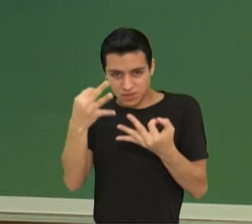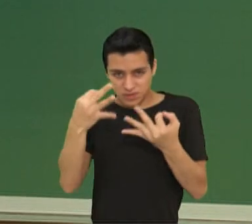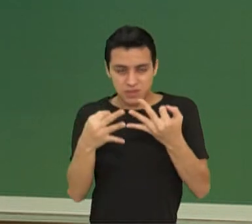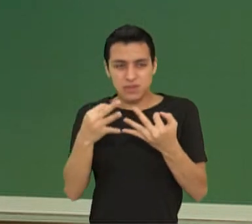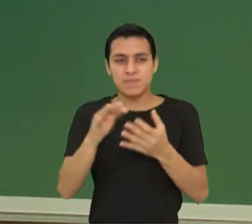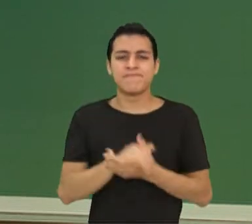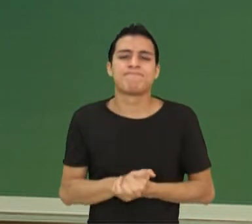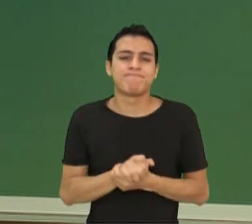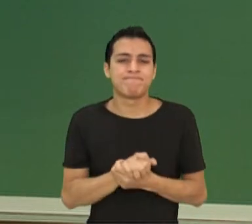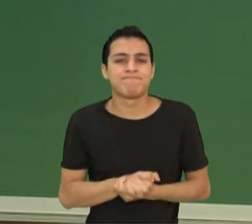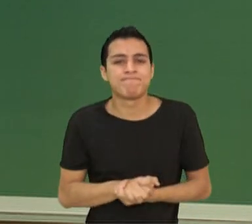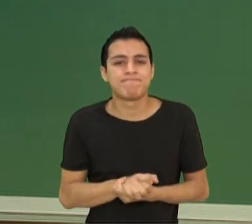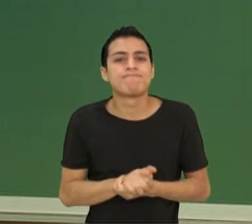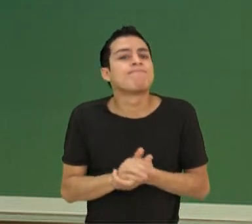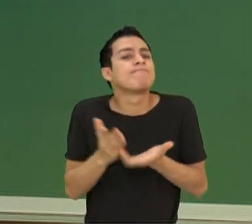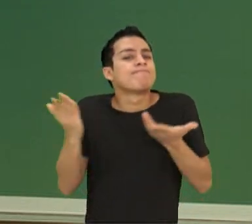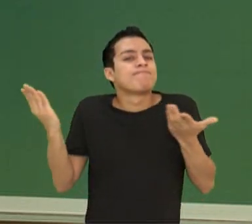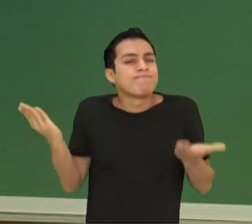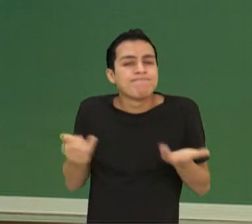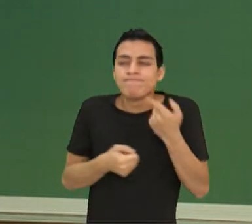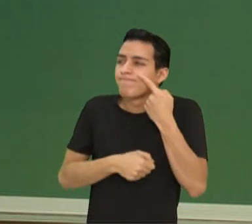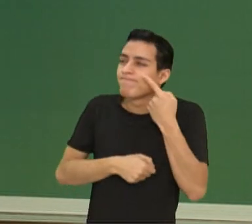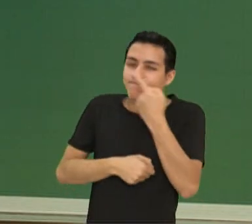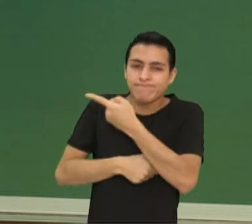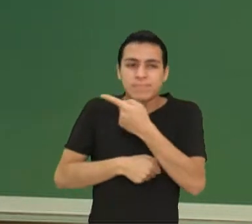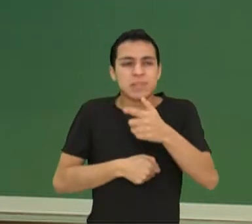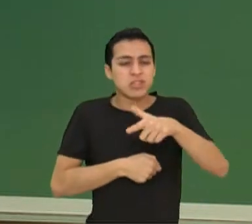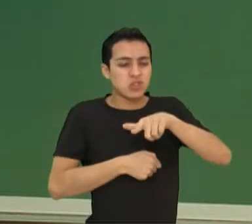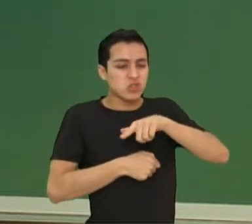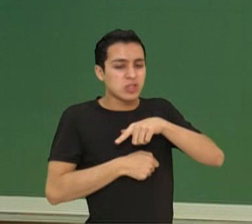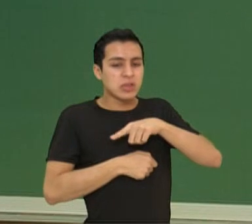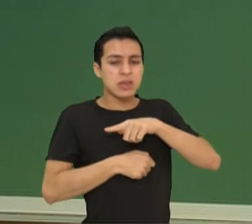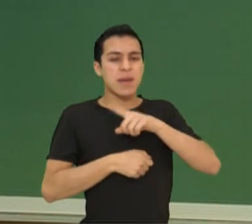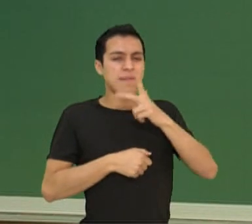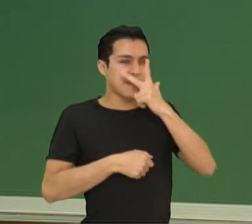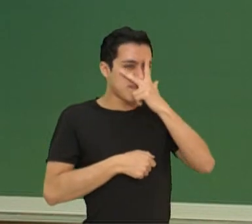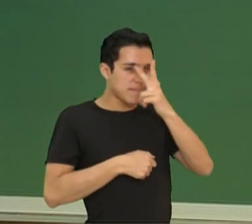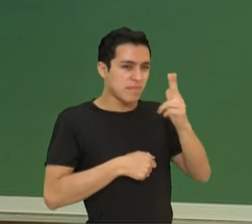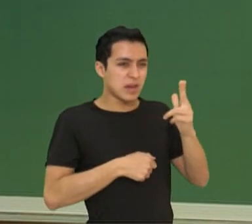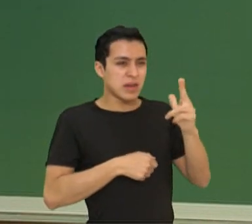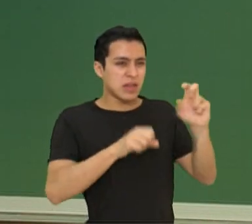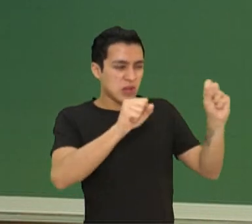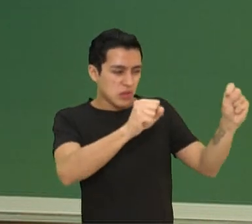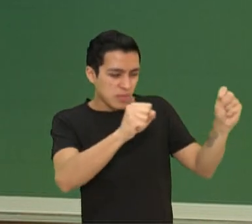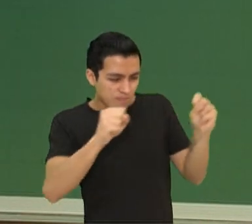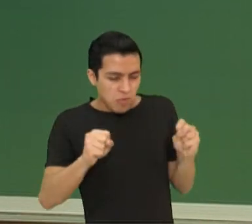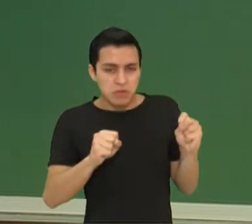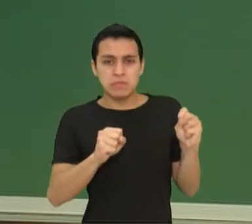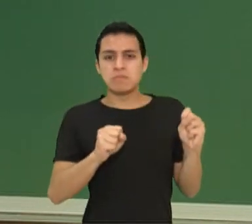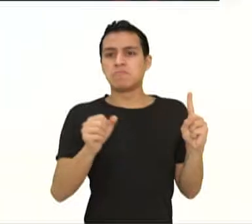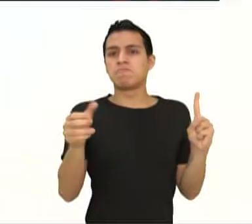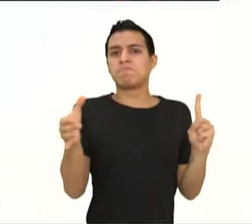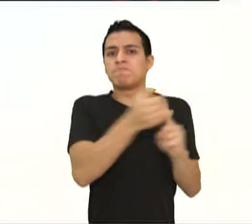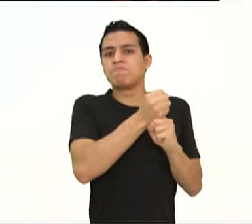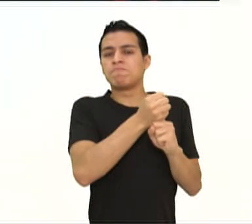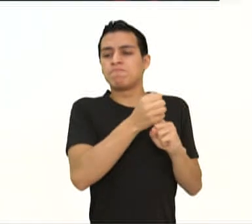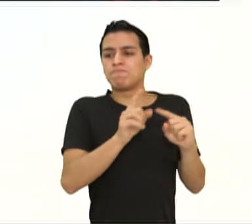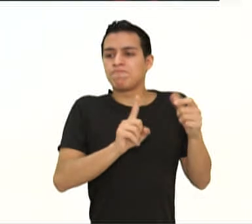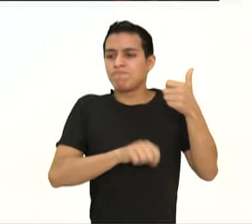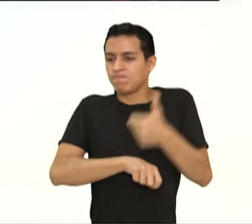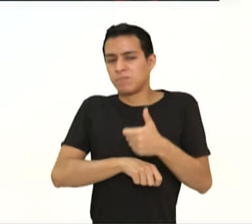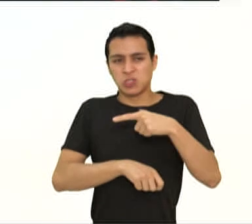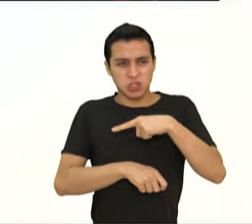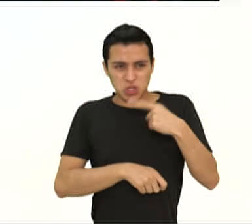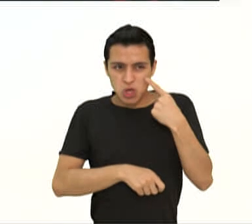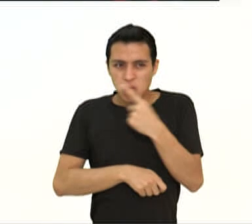mas aqui havia uma centralização do poder. Tem ali o Dom Pedro I, né? No